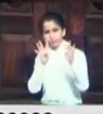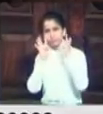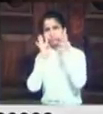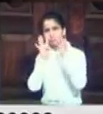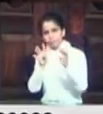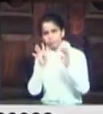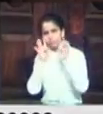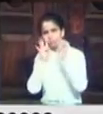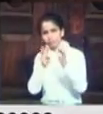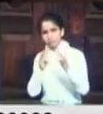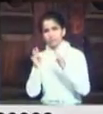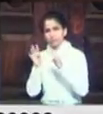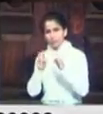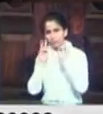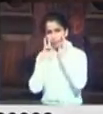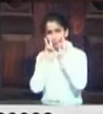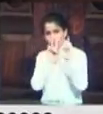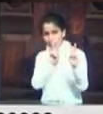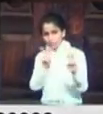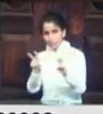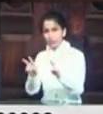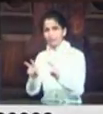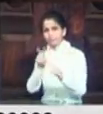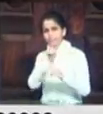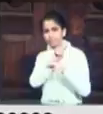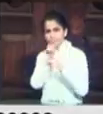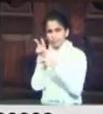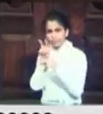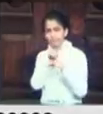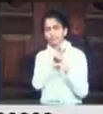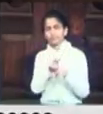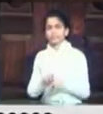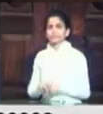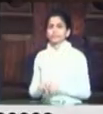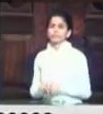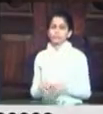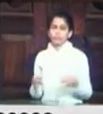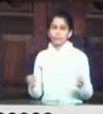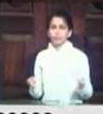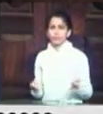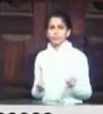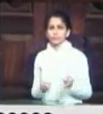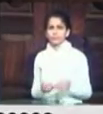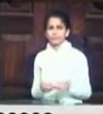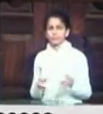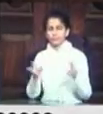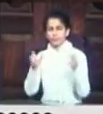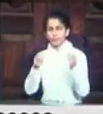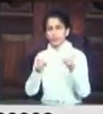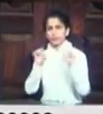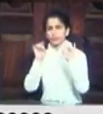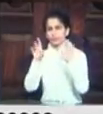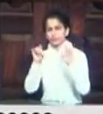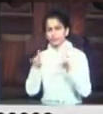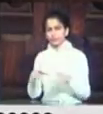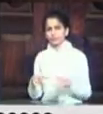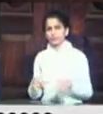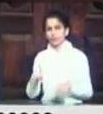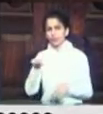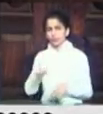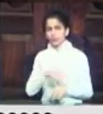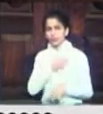casa. No caso específico da falência do